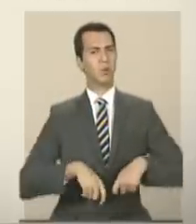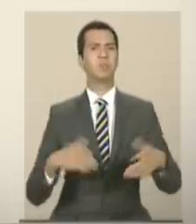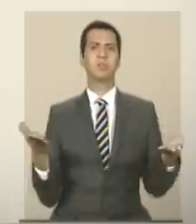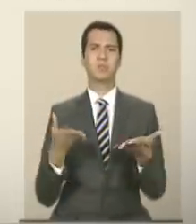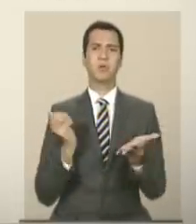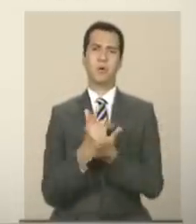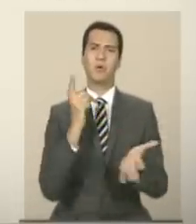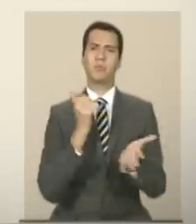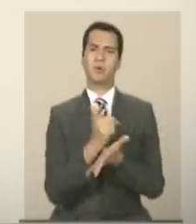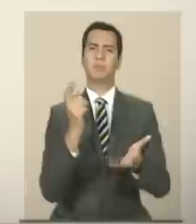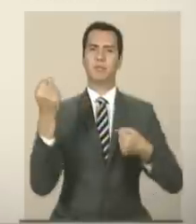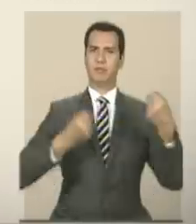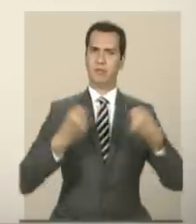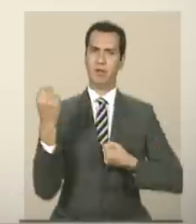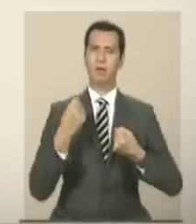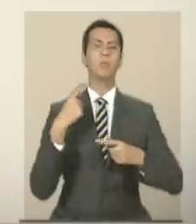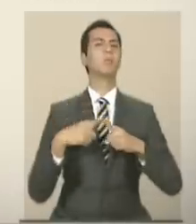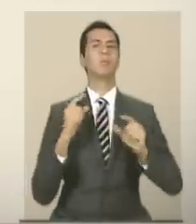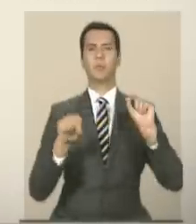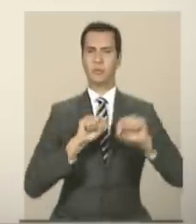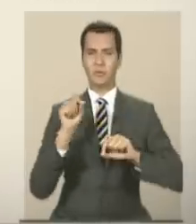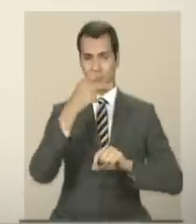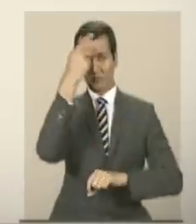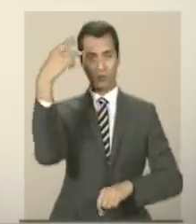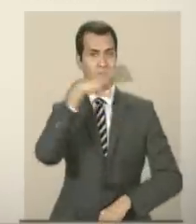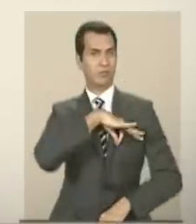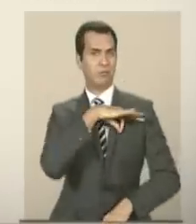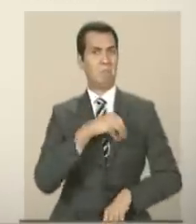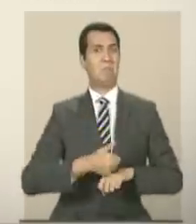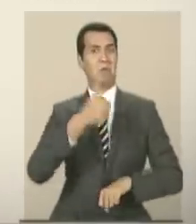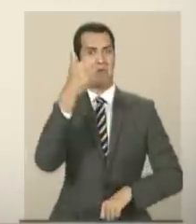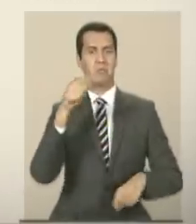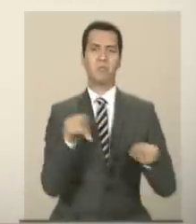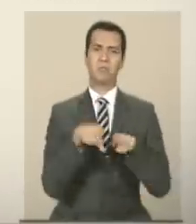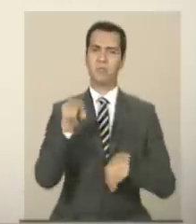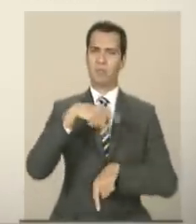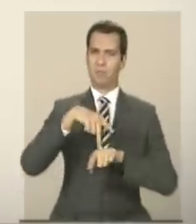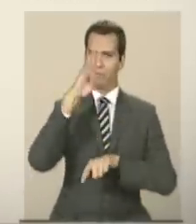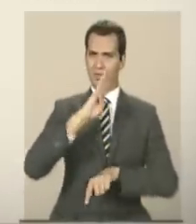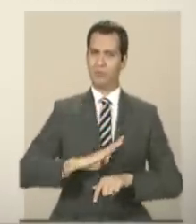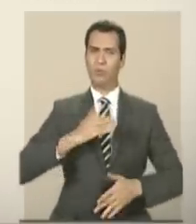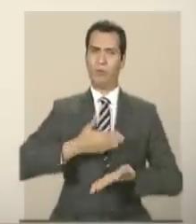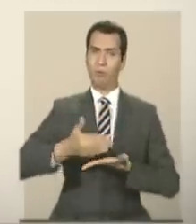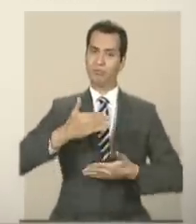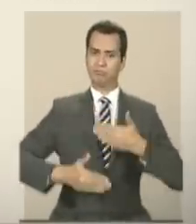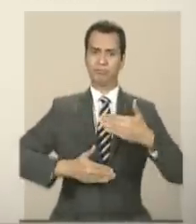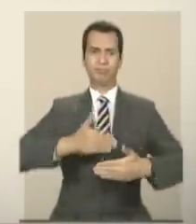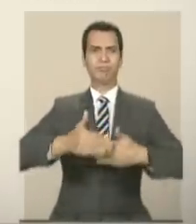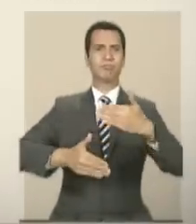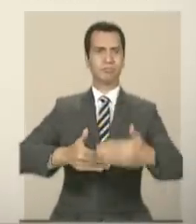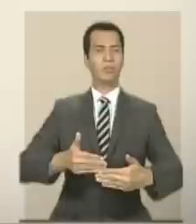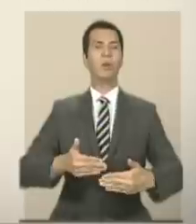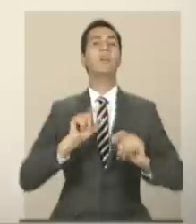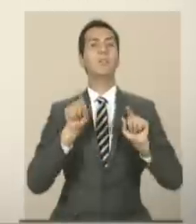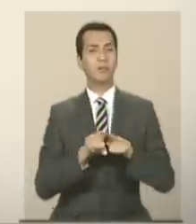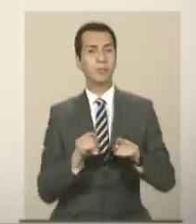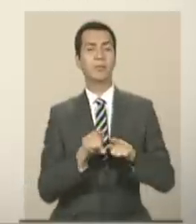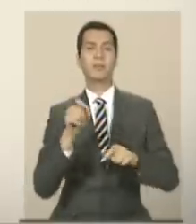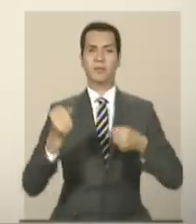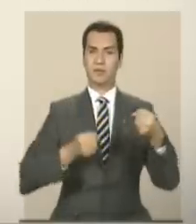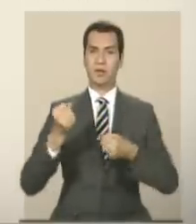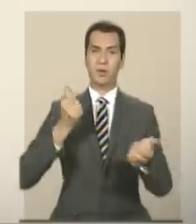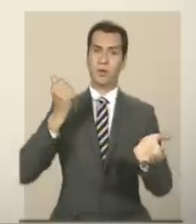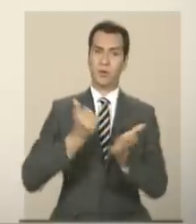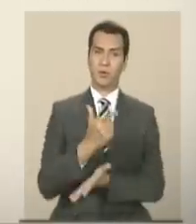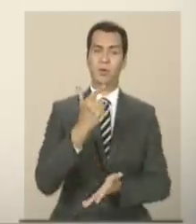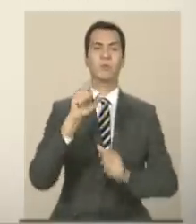renda da população está melhorando e o país continua crescendo. Comprar seu próprio carro significa também ter um transporte